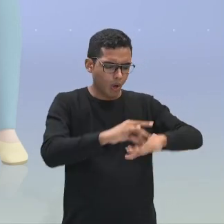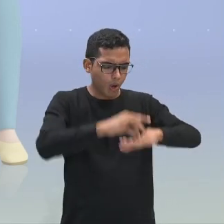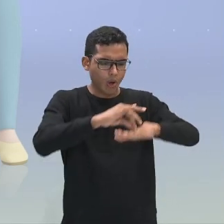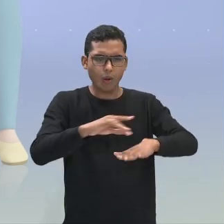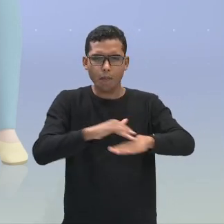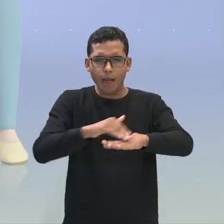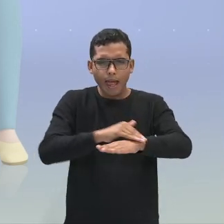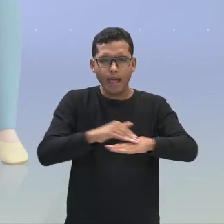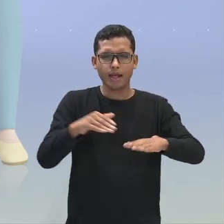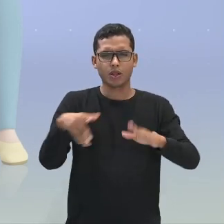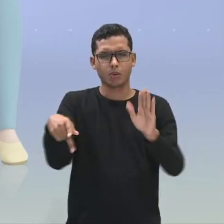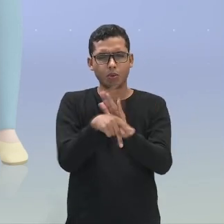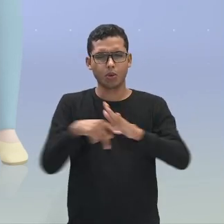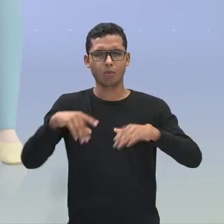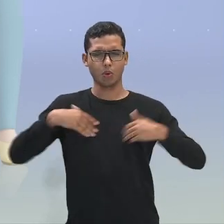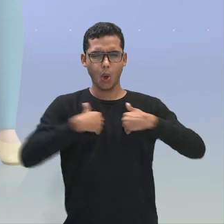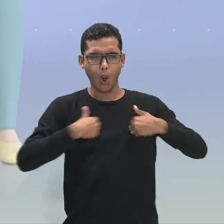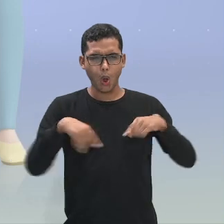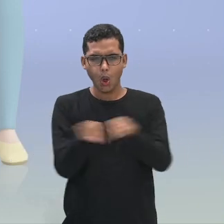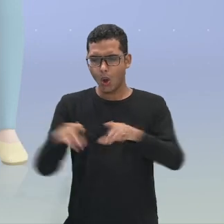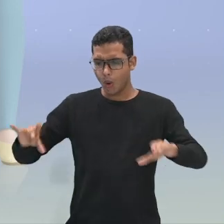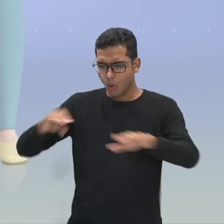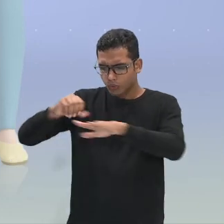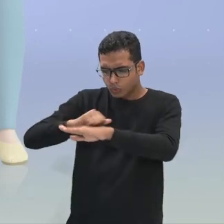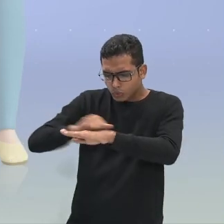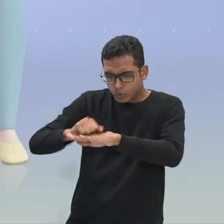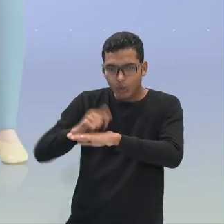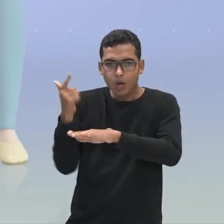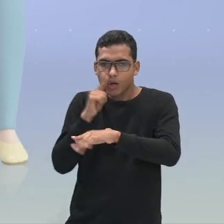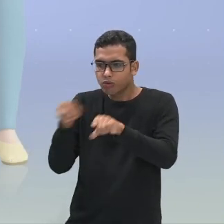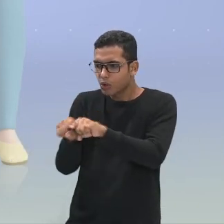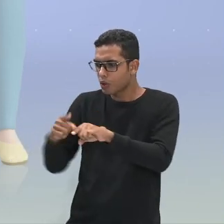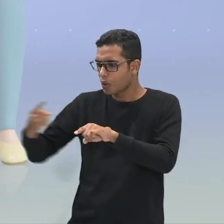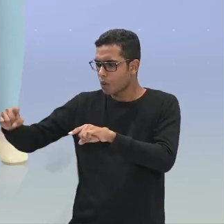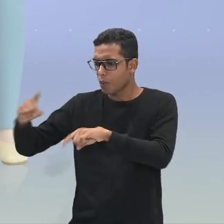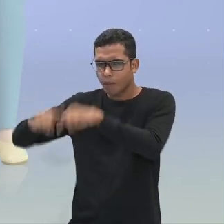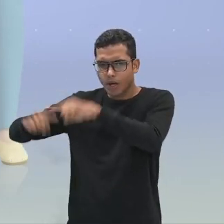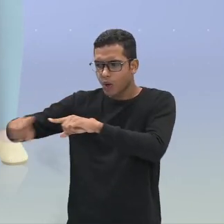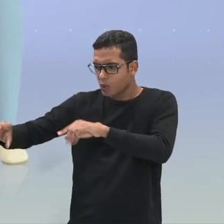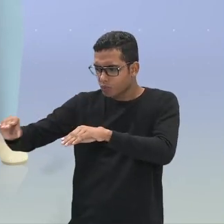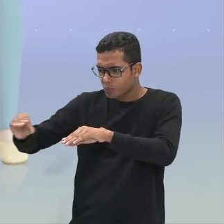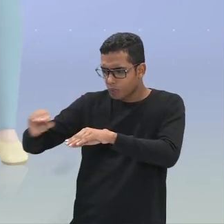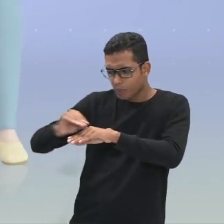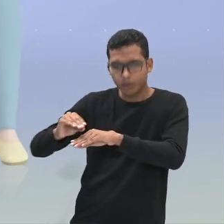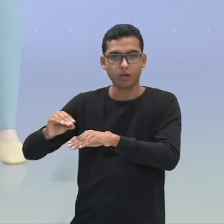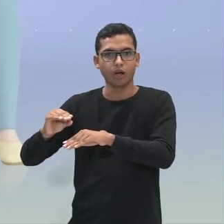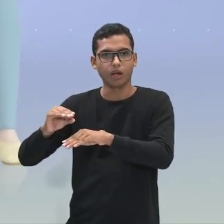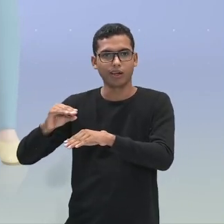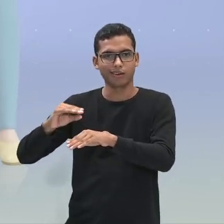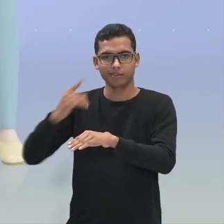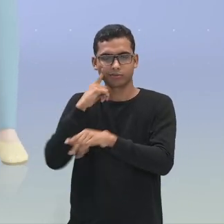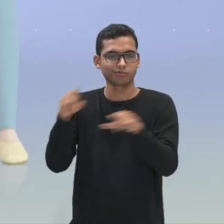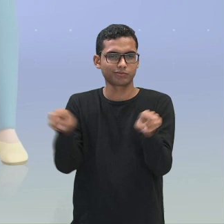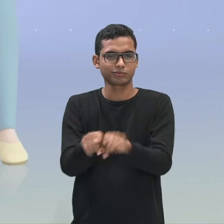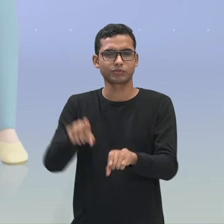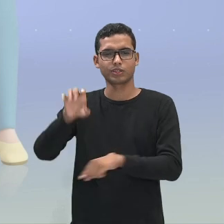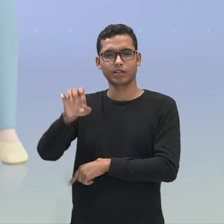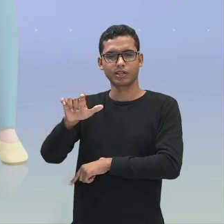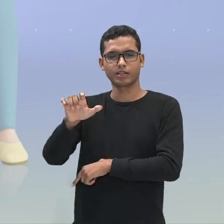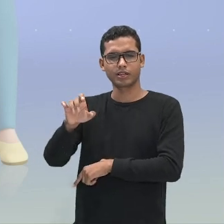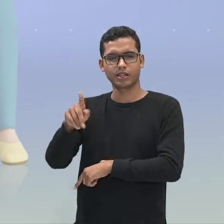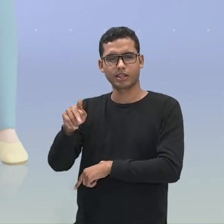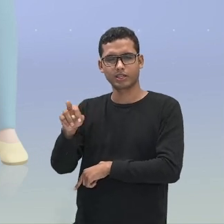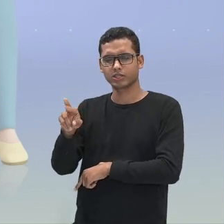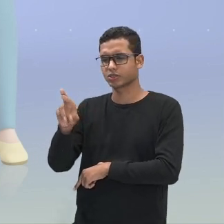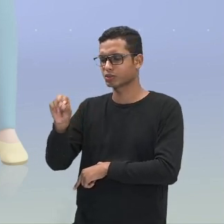adquiria a capacidade de atrair pequenos objetos. Esse foi um dos primeiros indícios de eletrização por atrito. O termo eletricidade originou-se